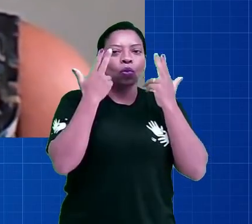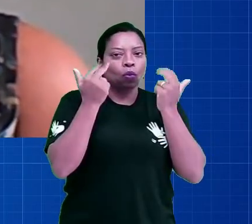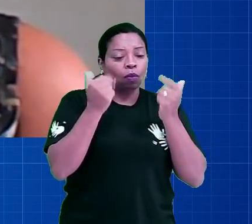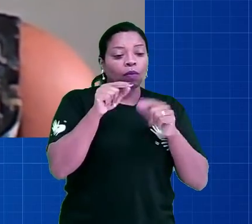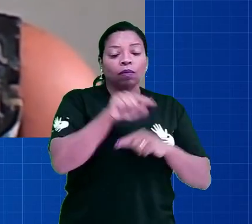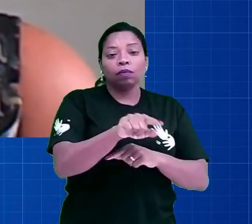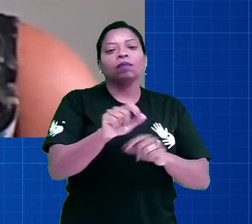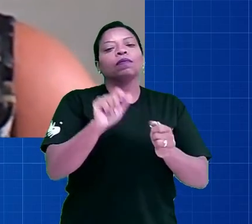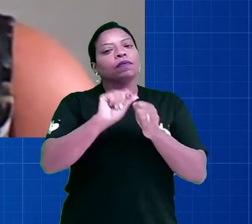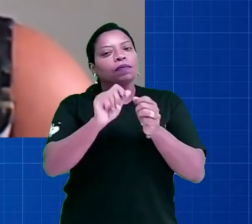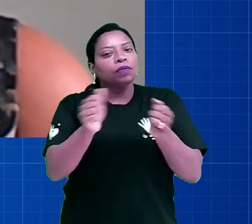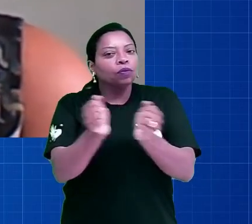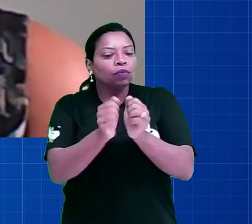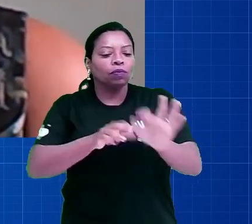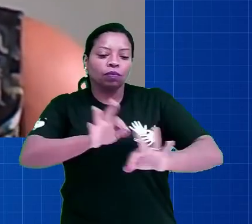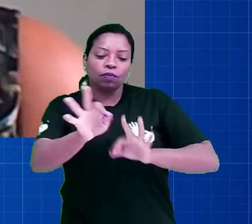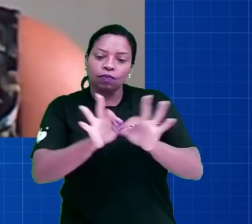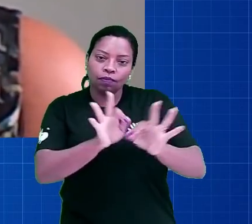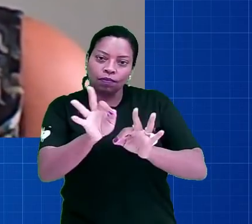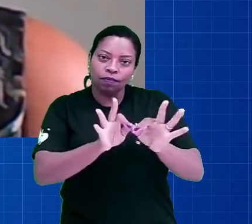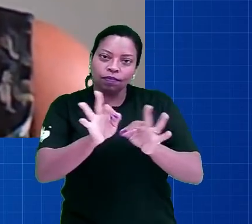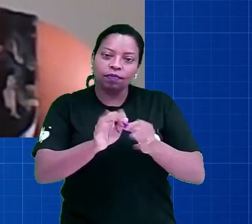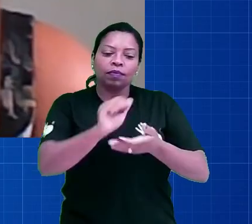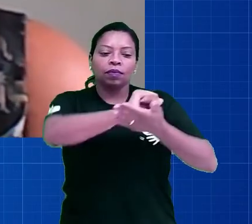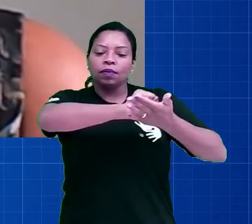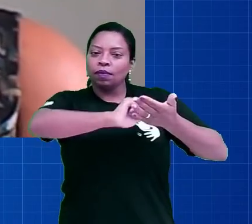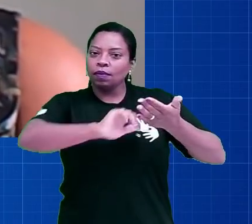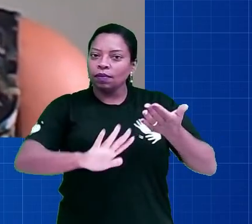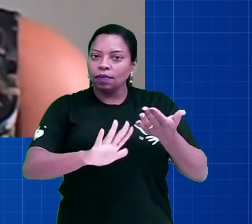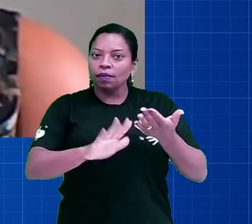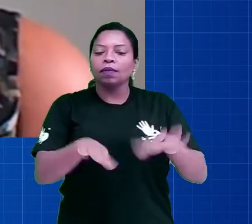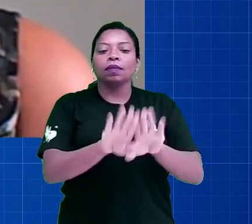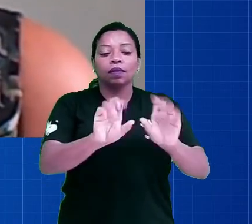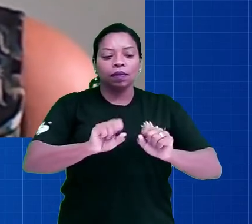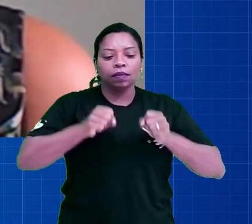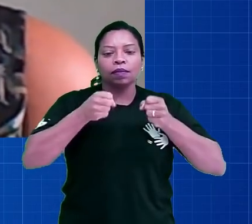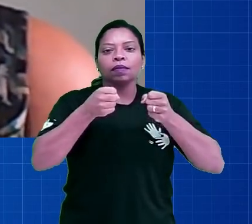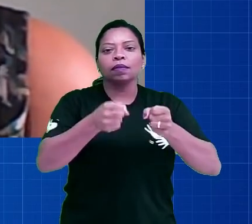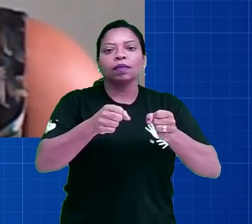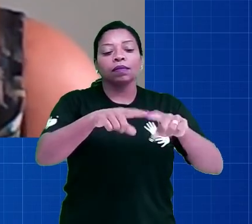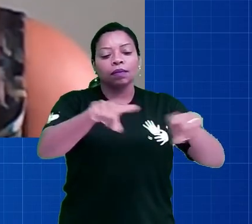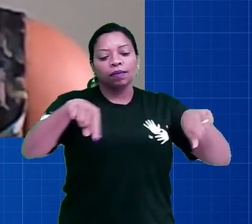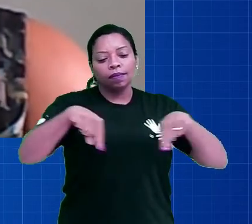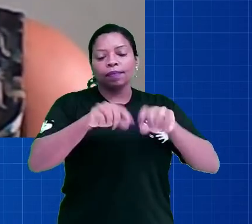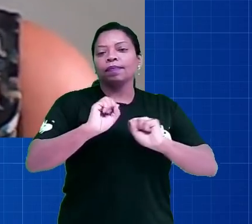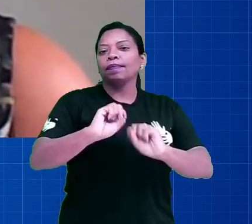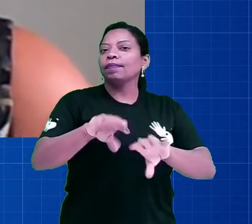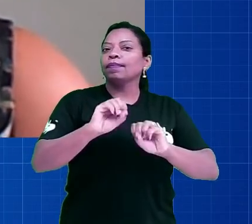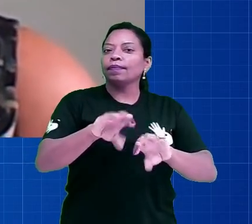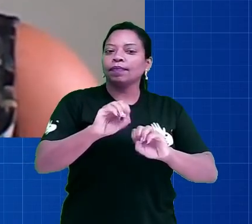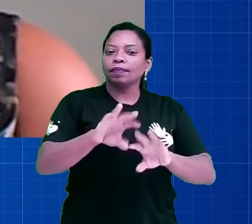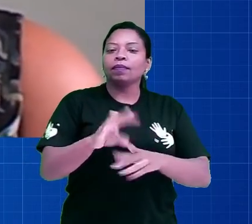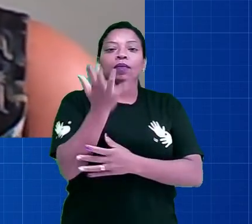essa ponte com o ensino regular. Elas fazem o planejamento, planejam tanto atividades quanto